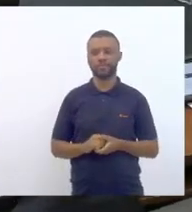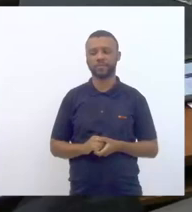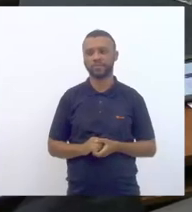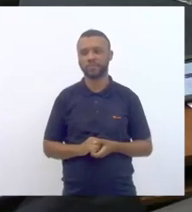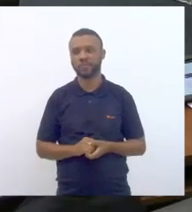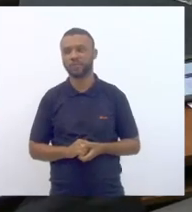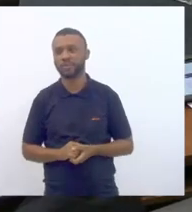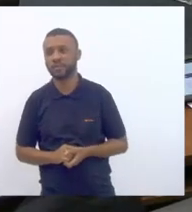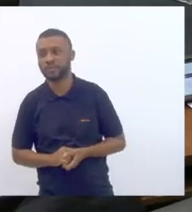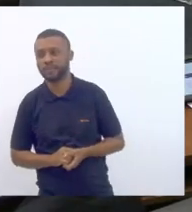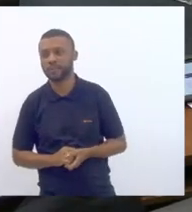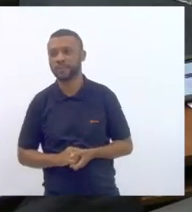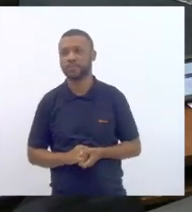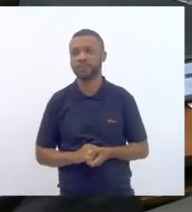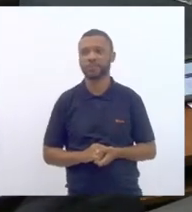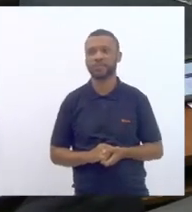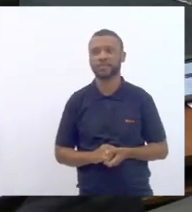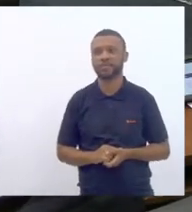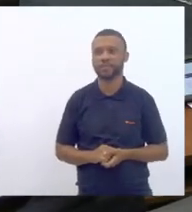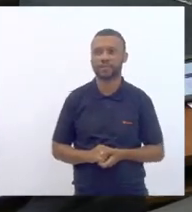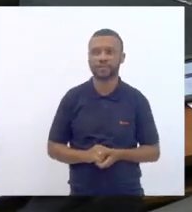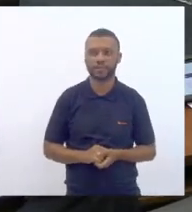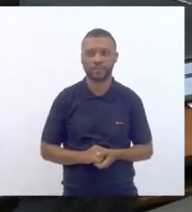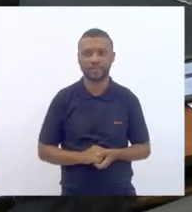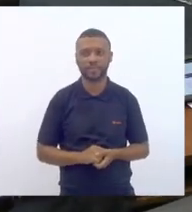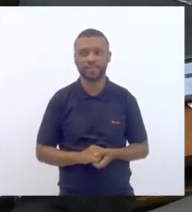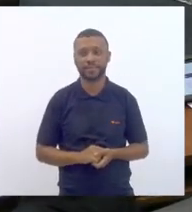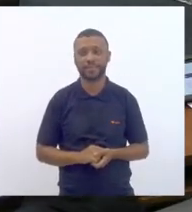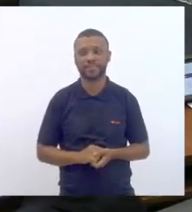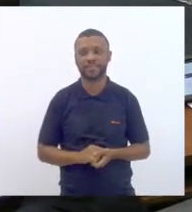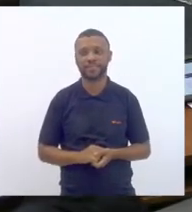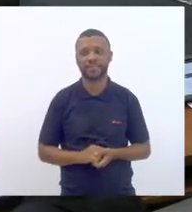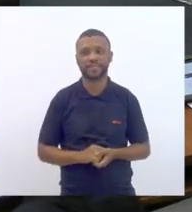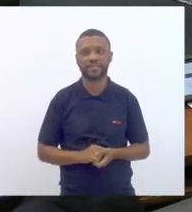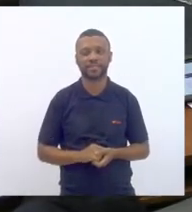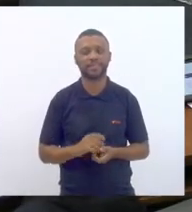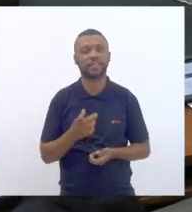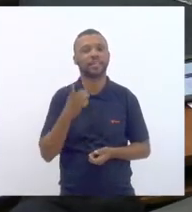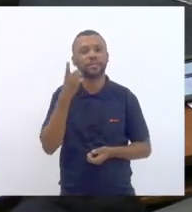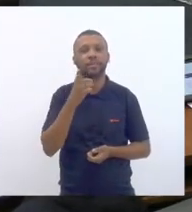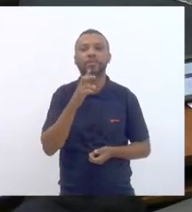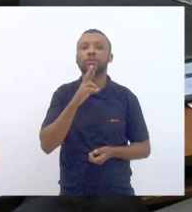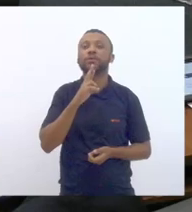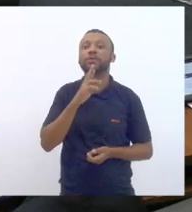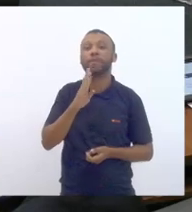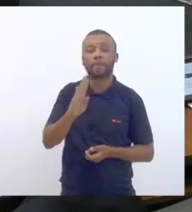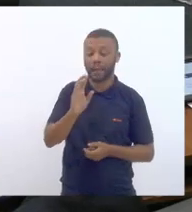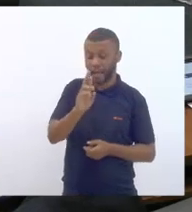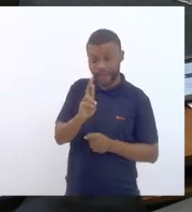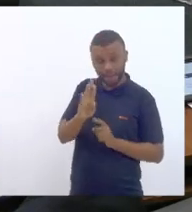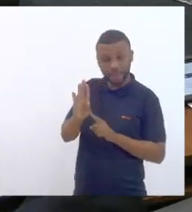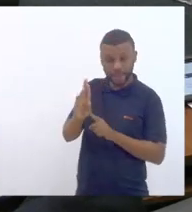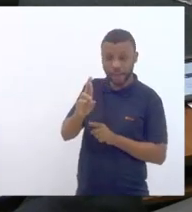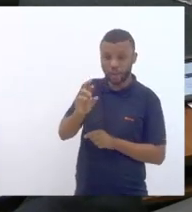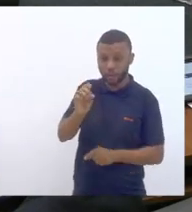Na verdade, deputado Rodrigo. Deputado Rodrigo Bacelar.